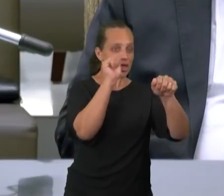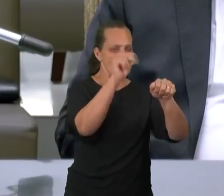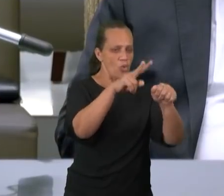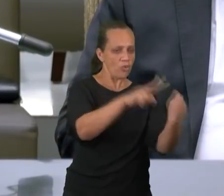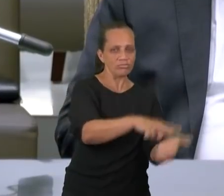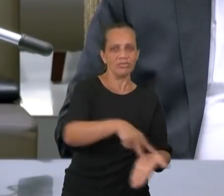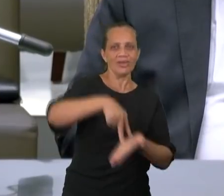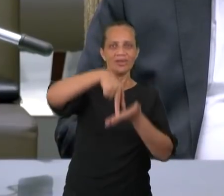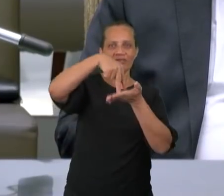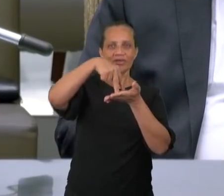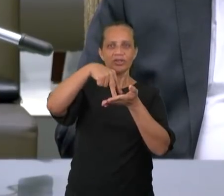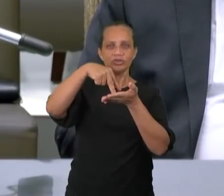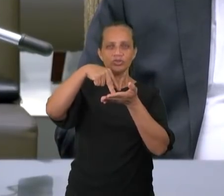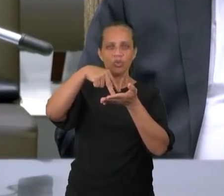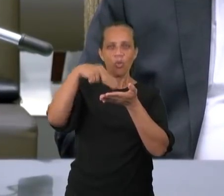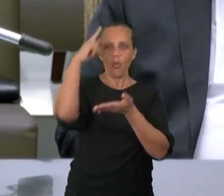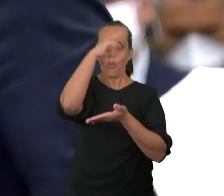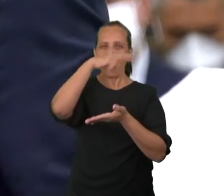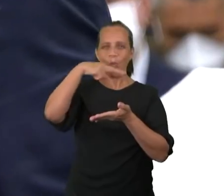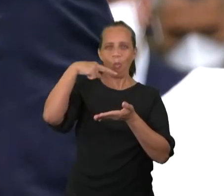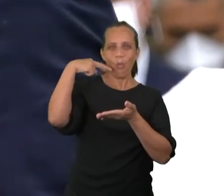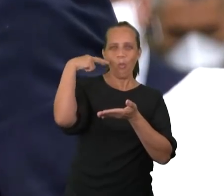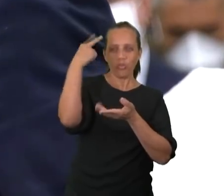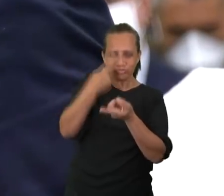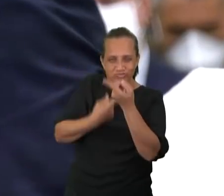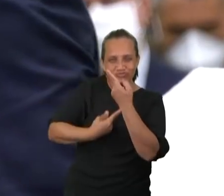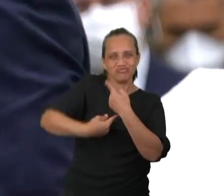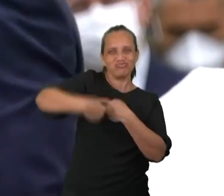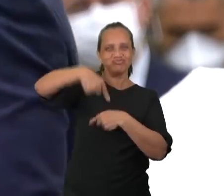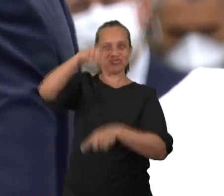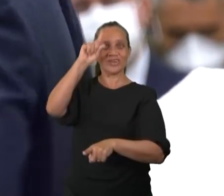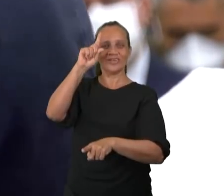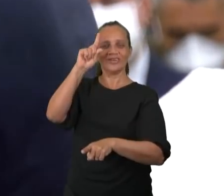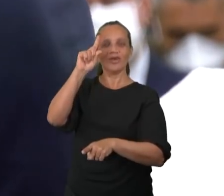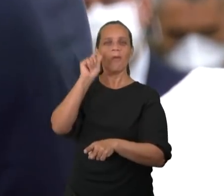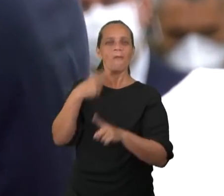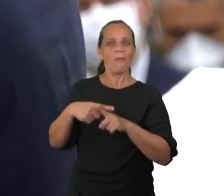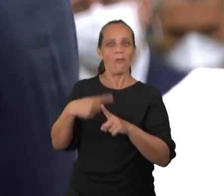mais o mesmo. Ela recebeu a palavra.